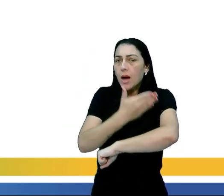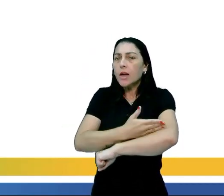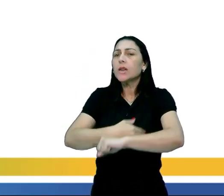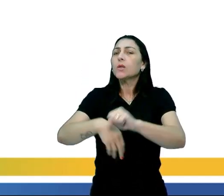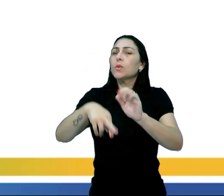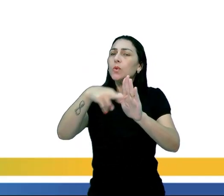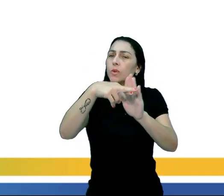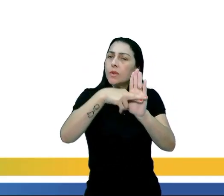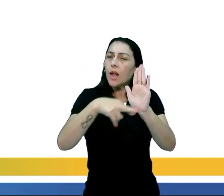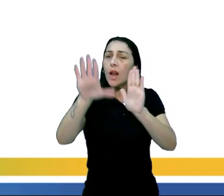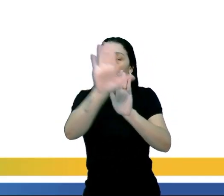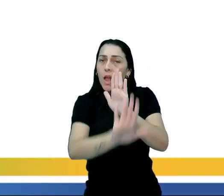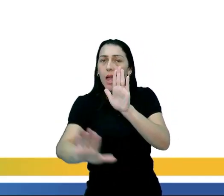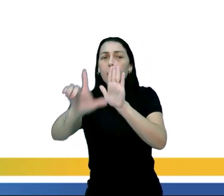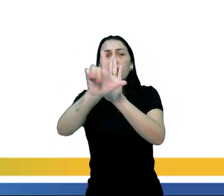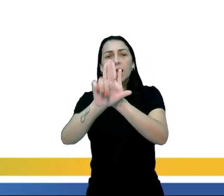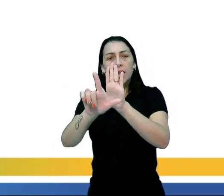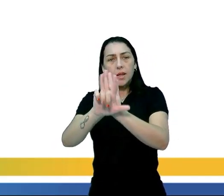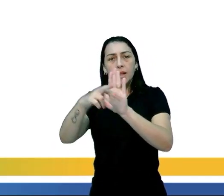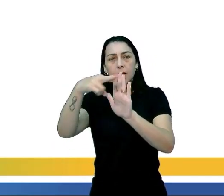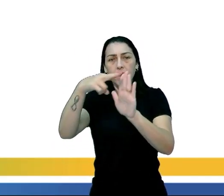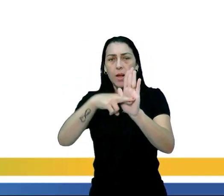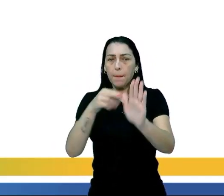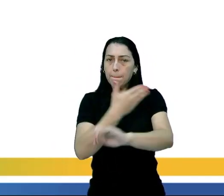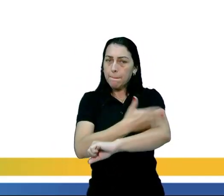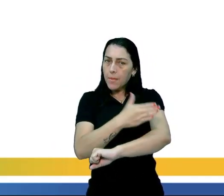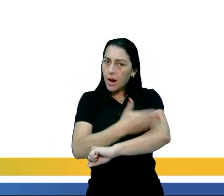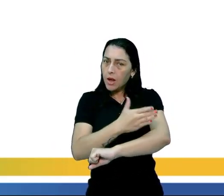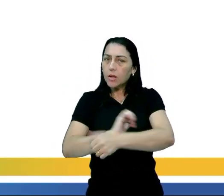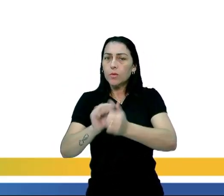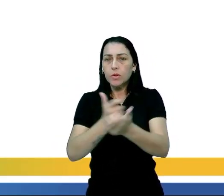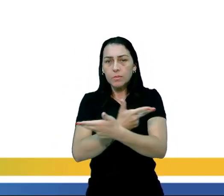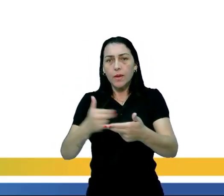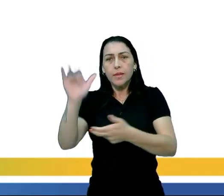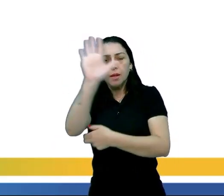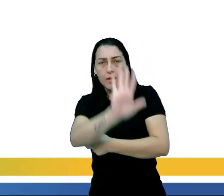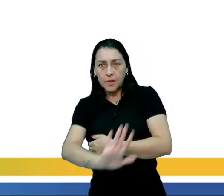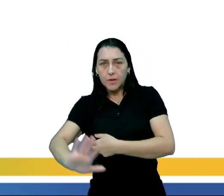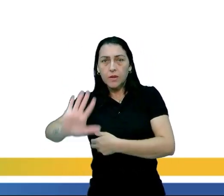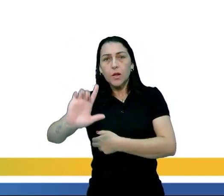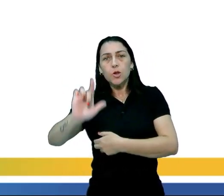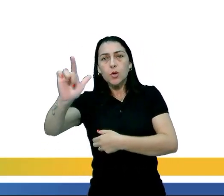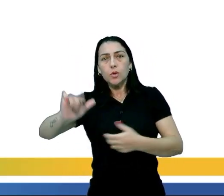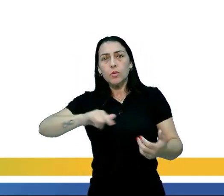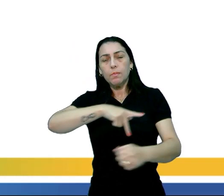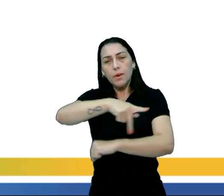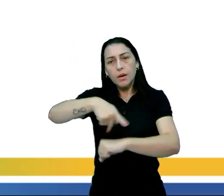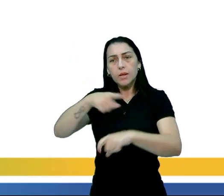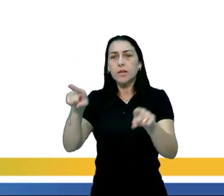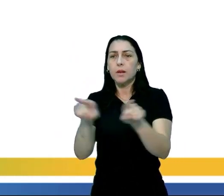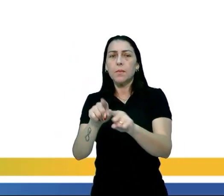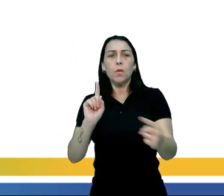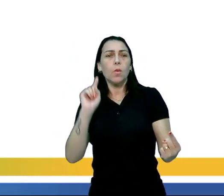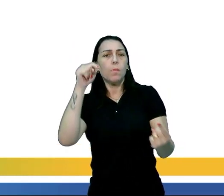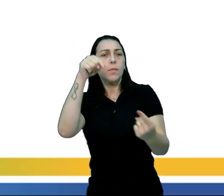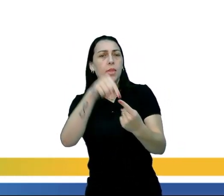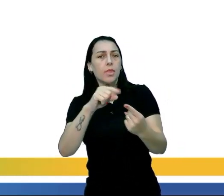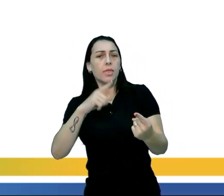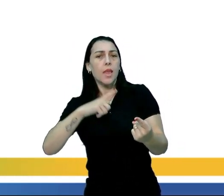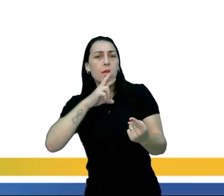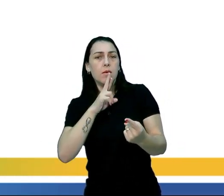normas gerais dessa lei e das regras de práticas desportivas, nacional e internacional, com a finalidade de